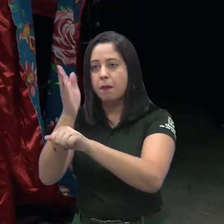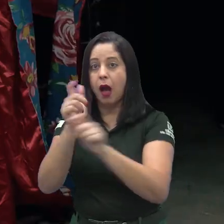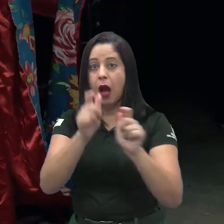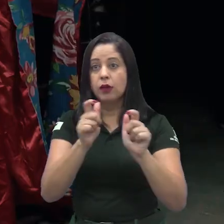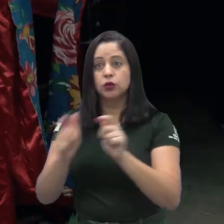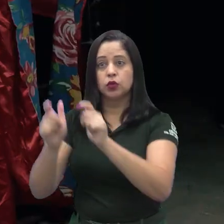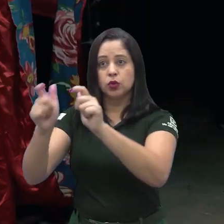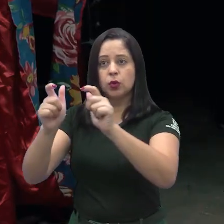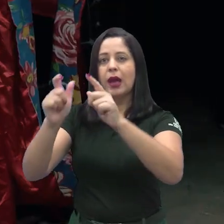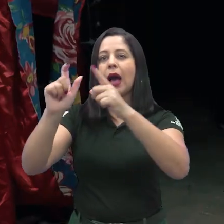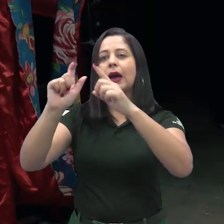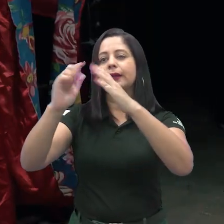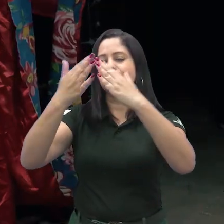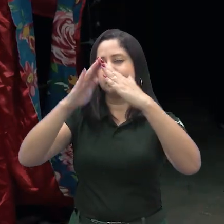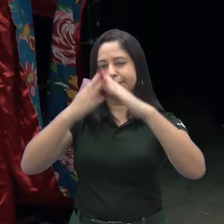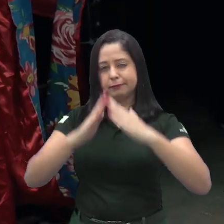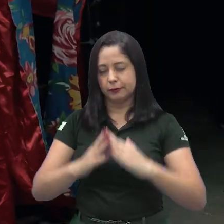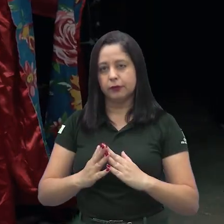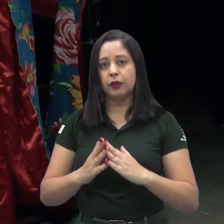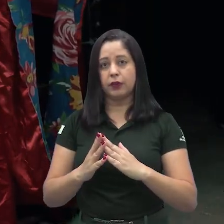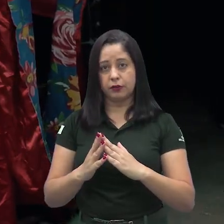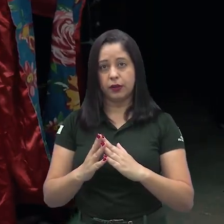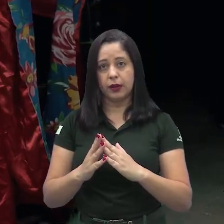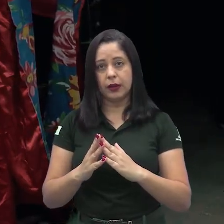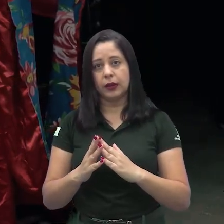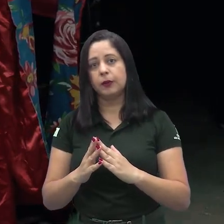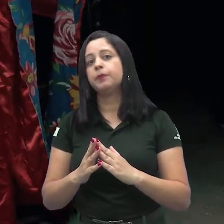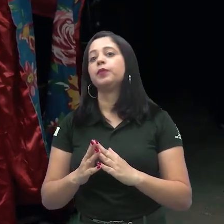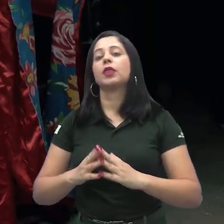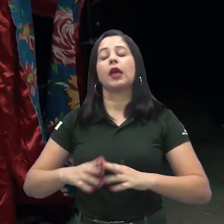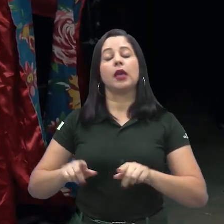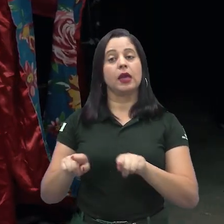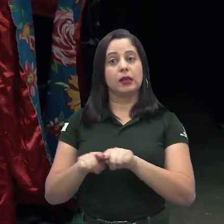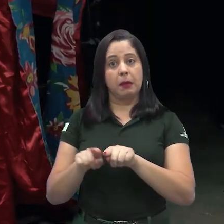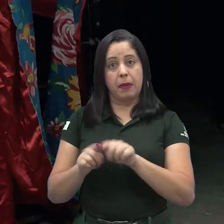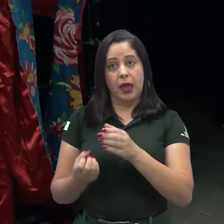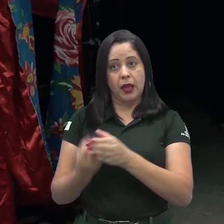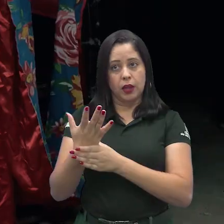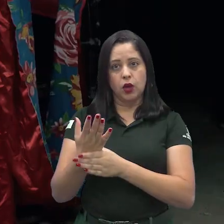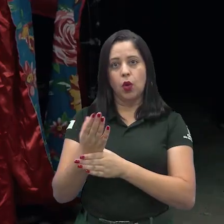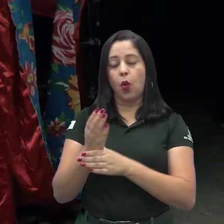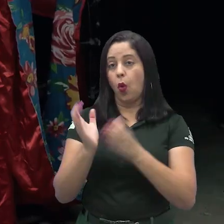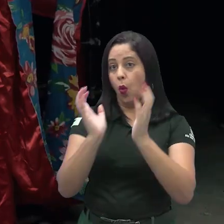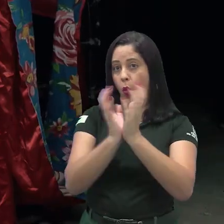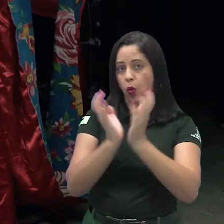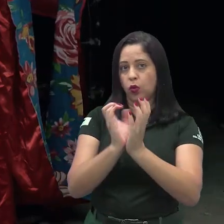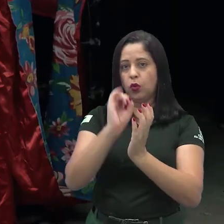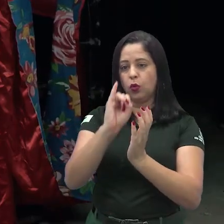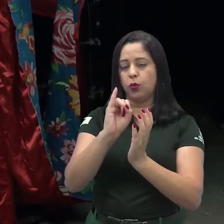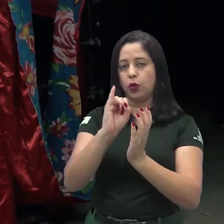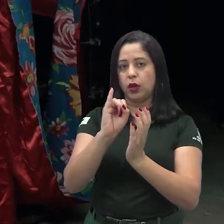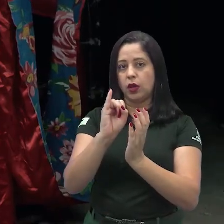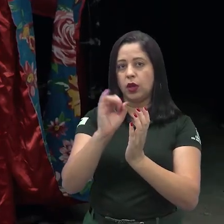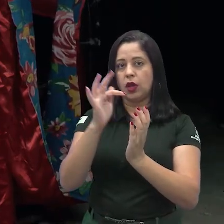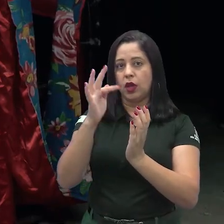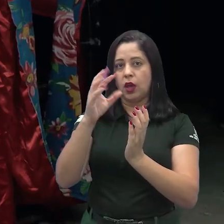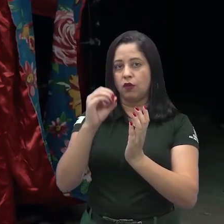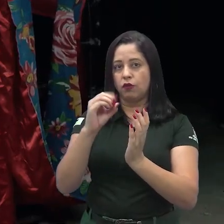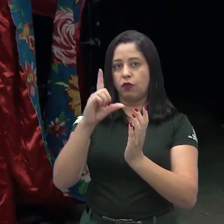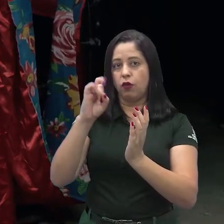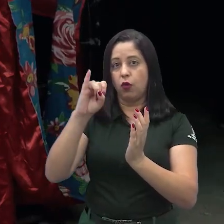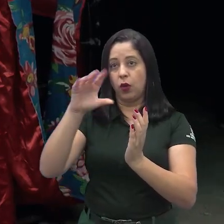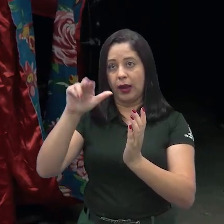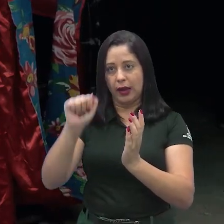periféricas. E o primeiro projeto nessa atuação foi o Ai Folia, que surgiu em 2010, onde